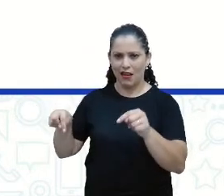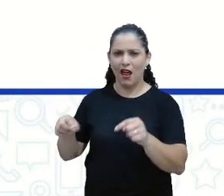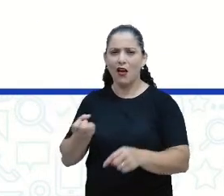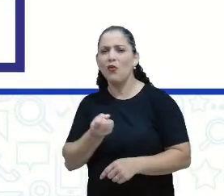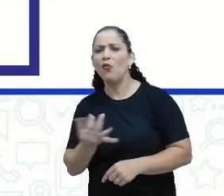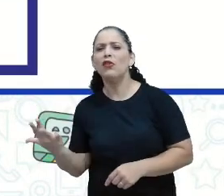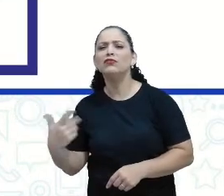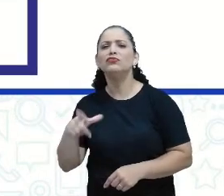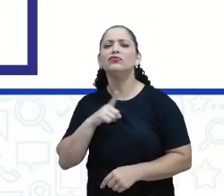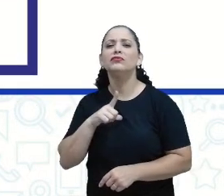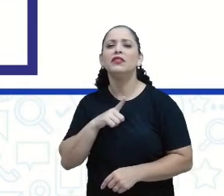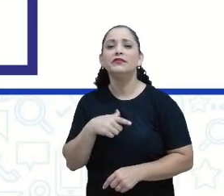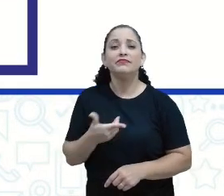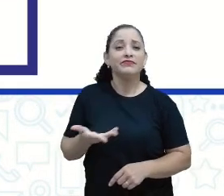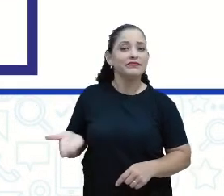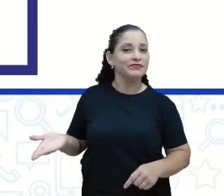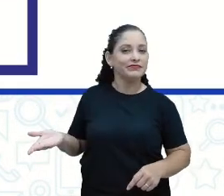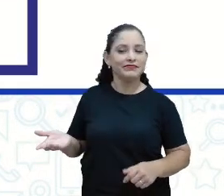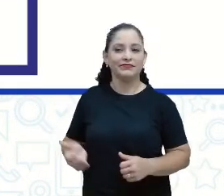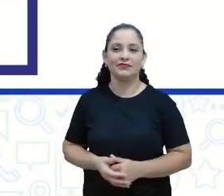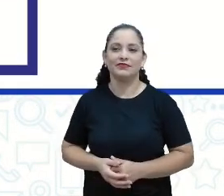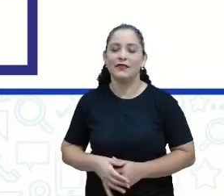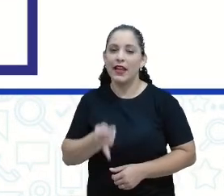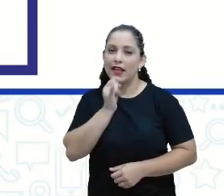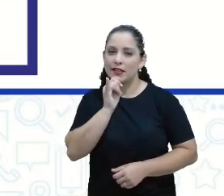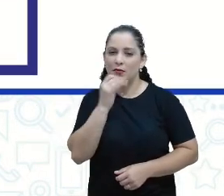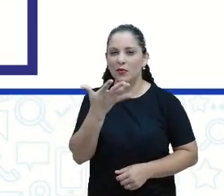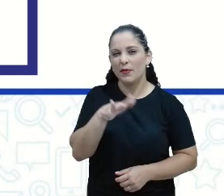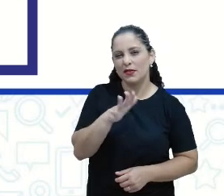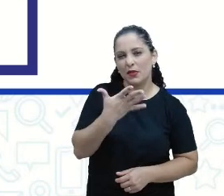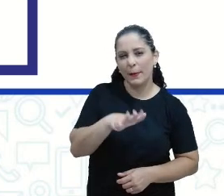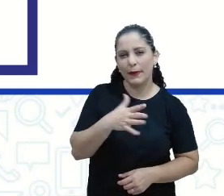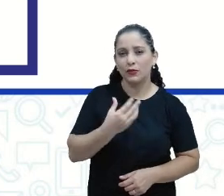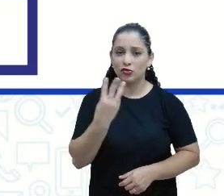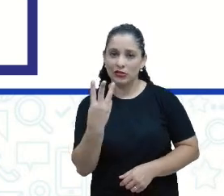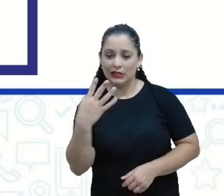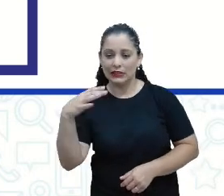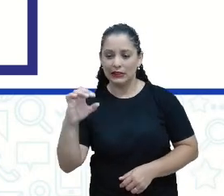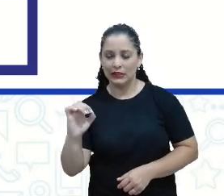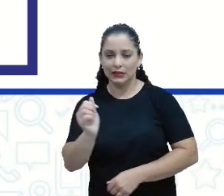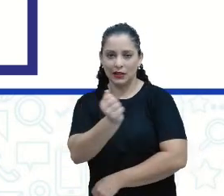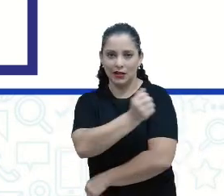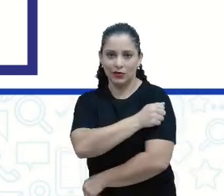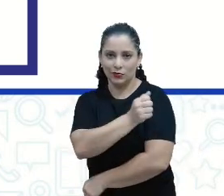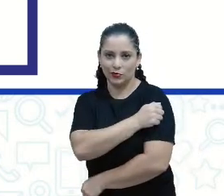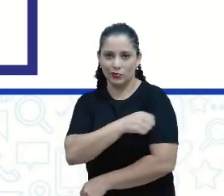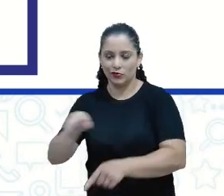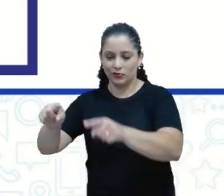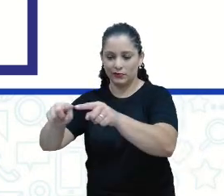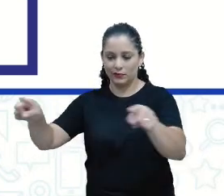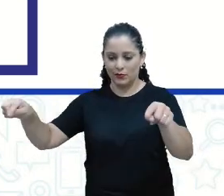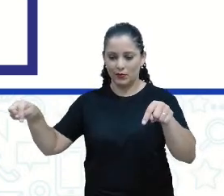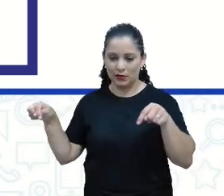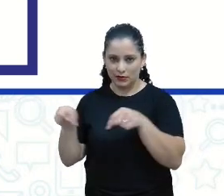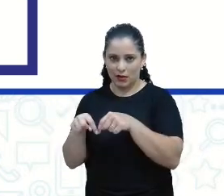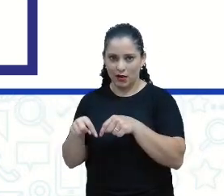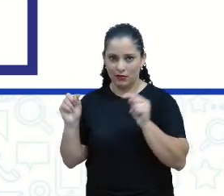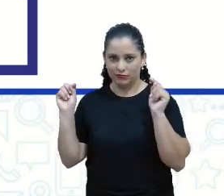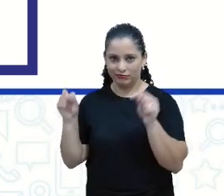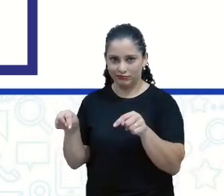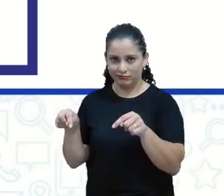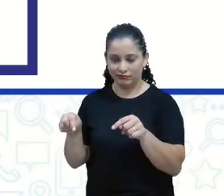população, tá? Então, eu vou dizer aqui que estamos falando aí de 1/3 de uma sala de aula que tem